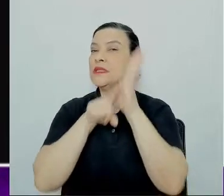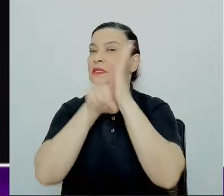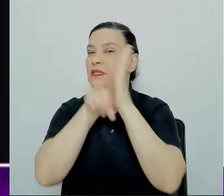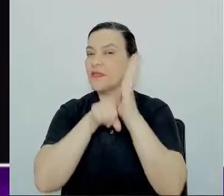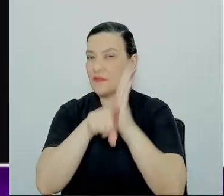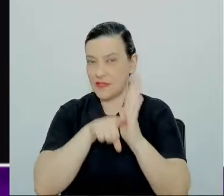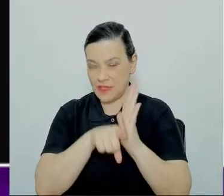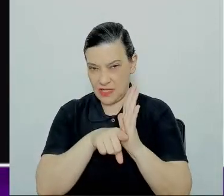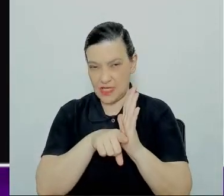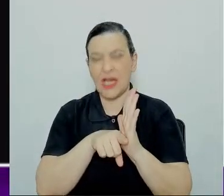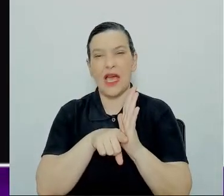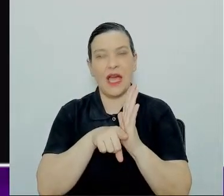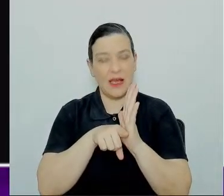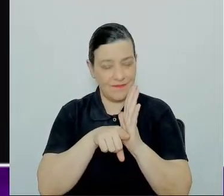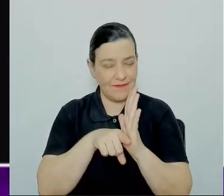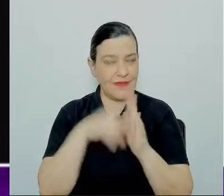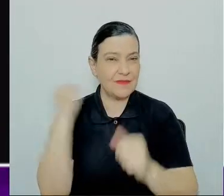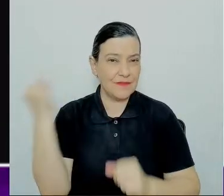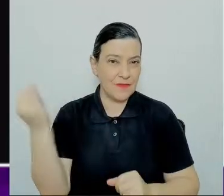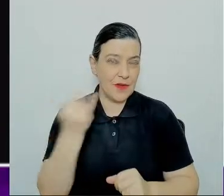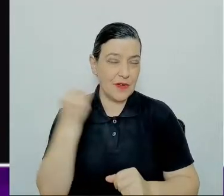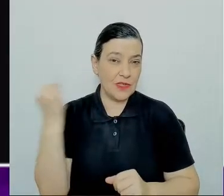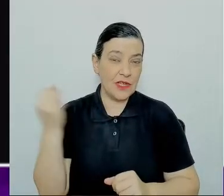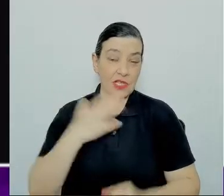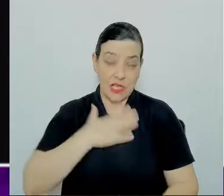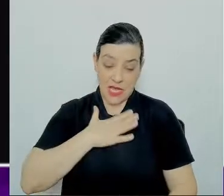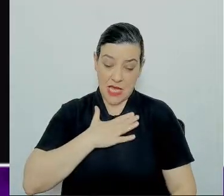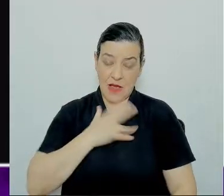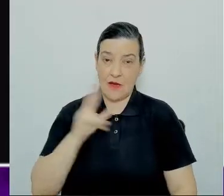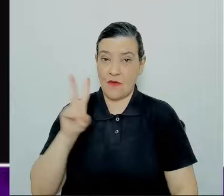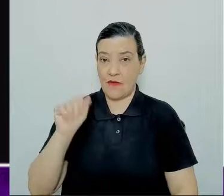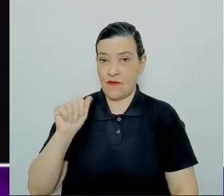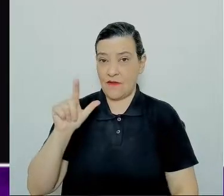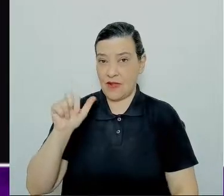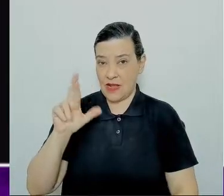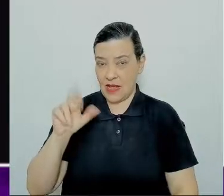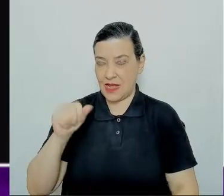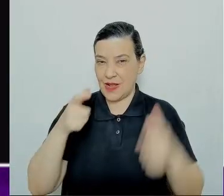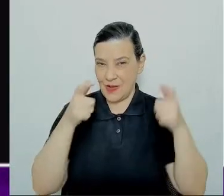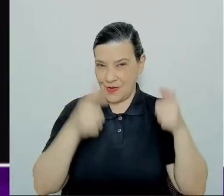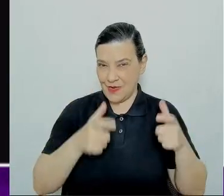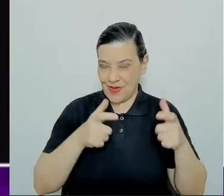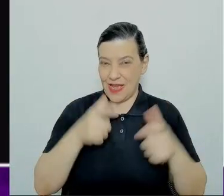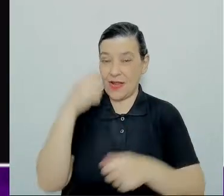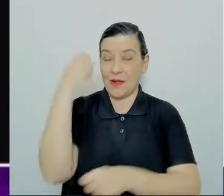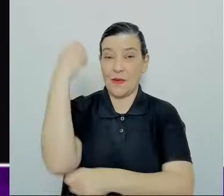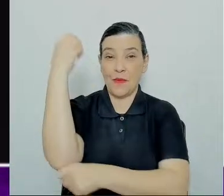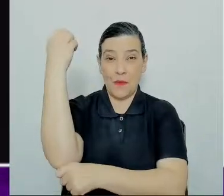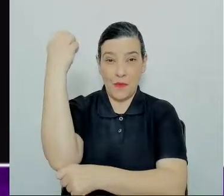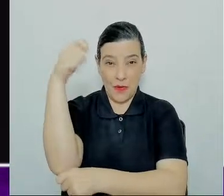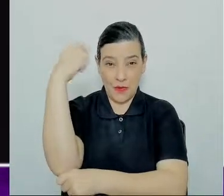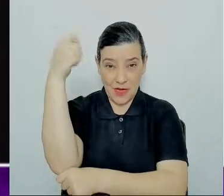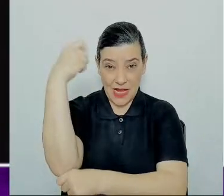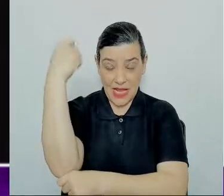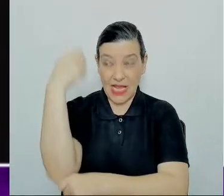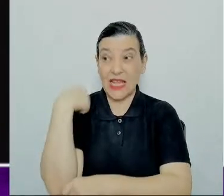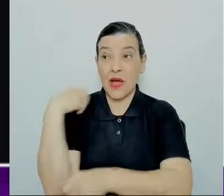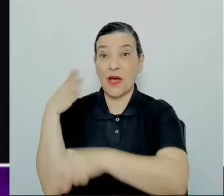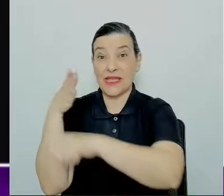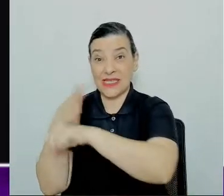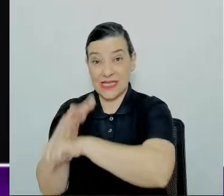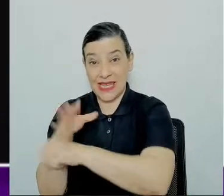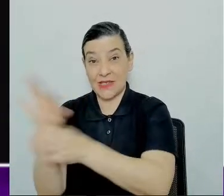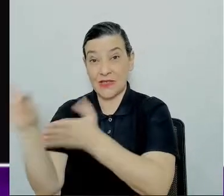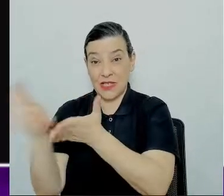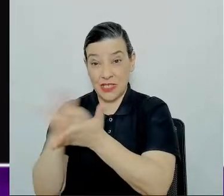muito importante. Perceba que eu, Valéria, estou em Porto Alegre, neste exato momento. Então, se eu fizer um acesso e autenticar utilizando